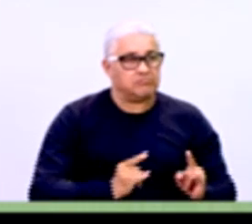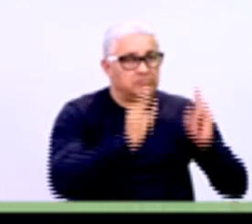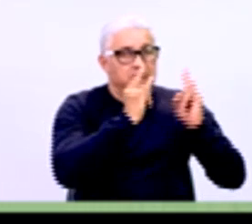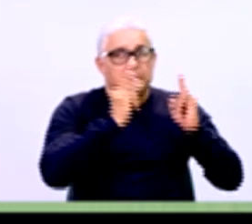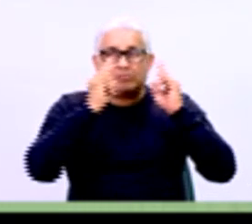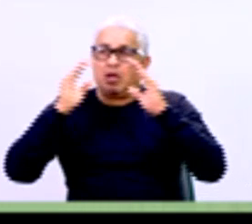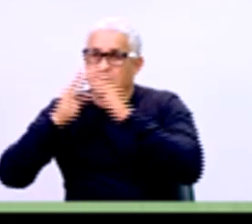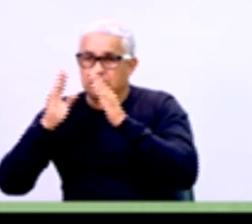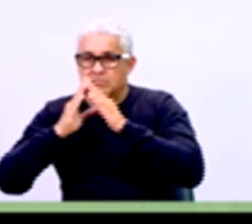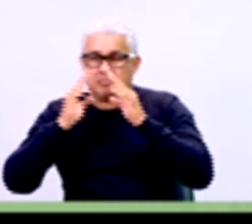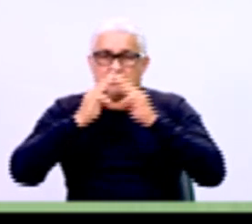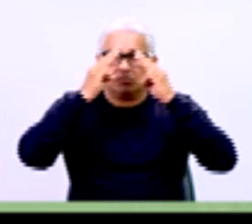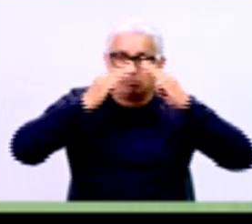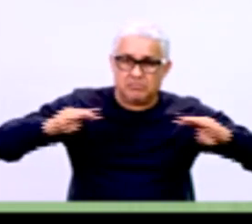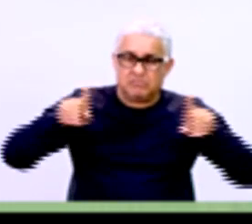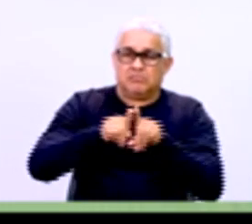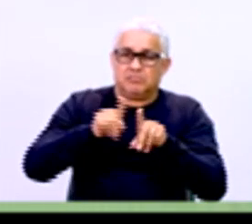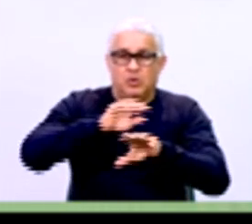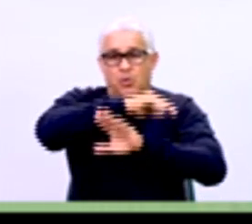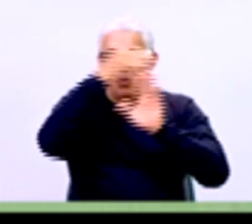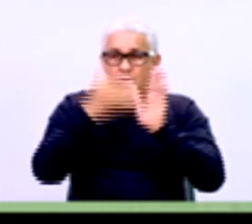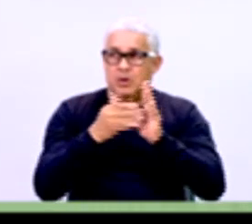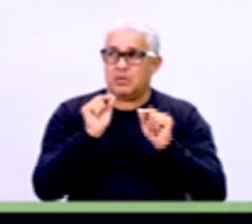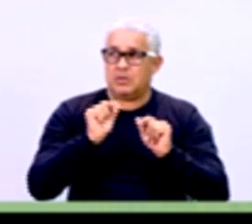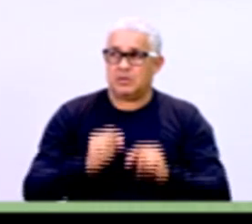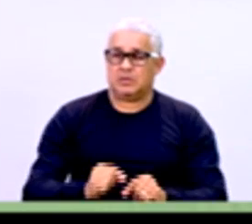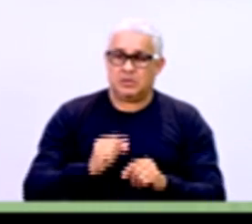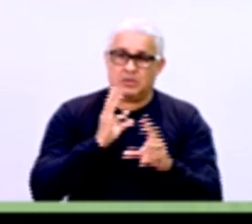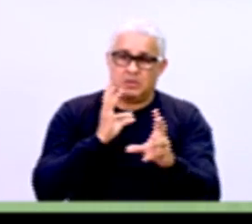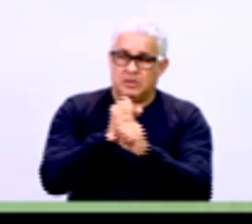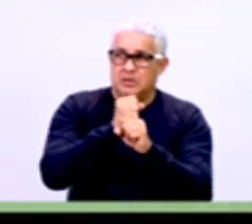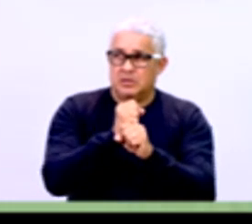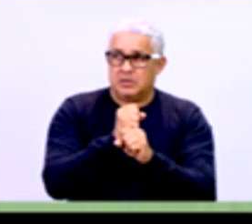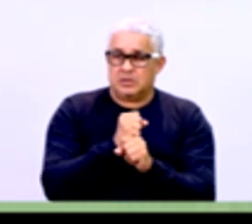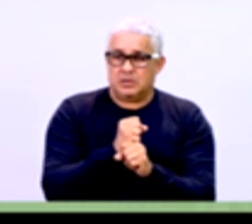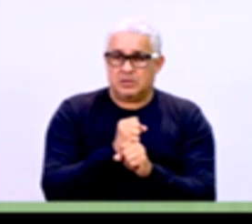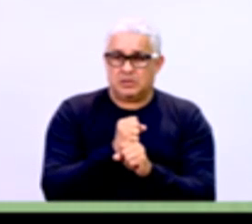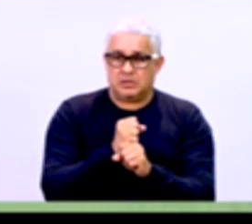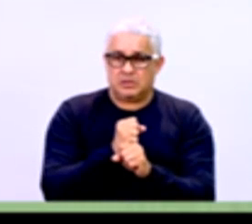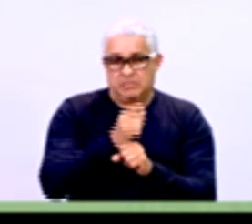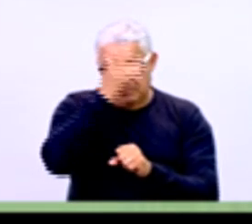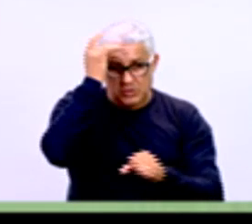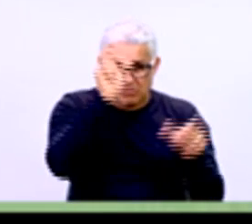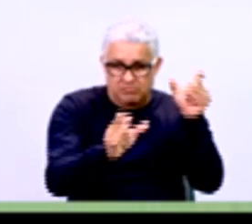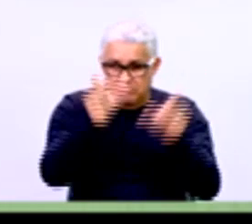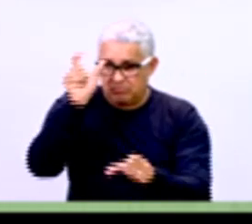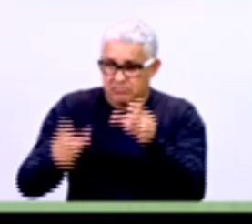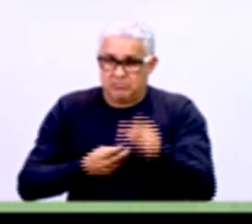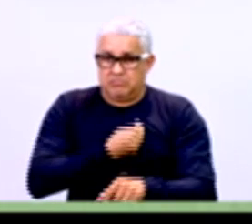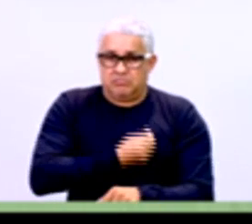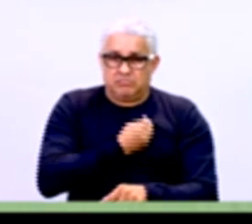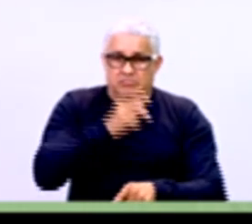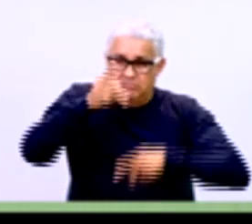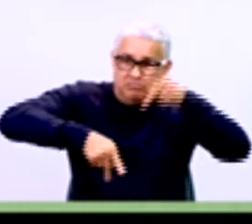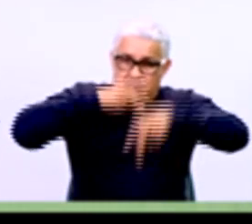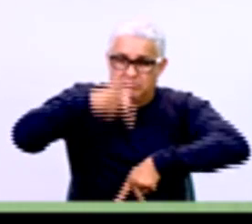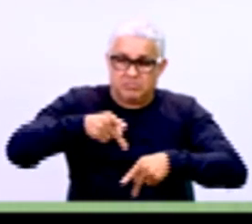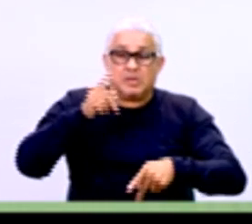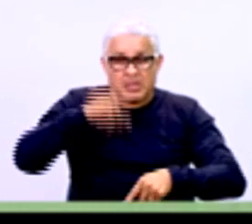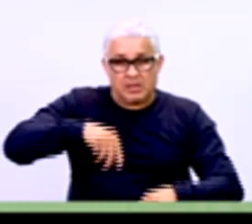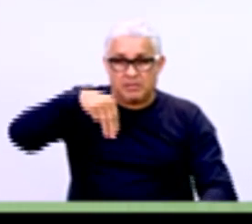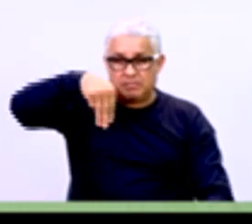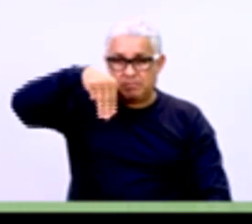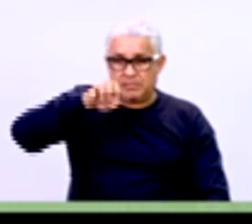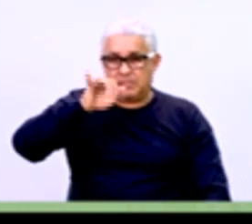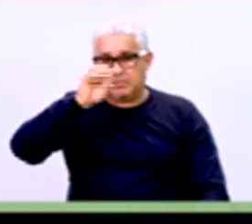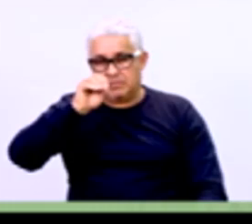museus, enfim. Tudo isso, somado aos habitantes, constitui o meio ambiente.